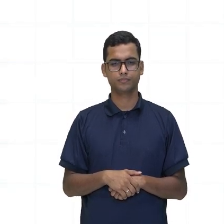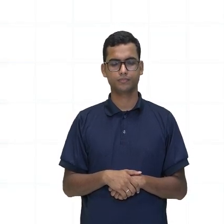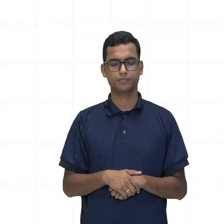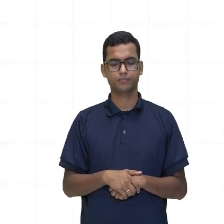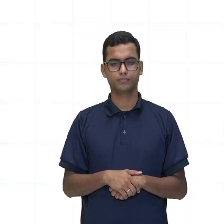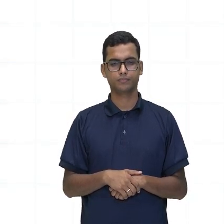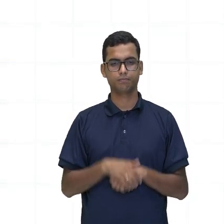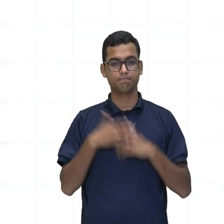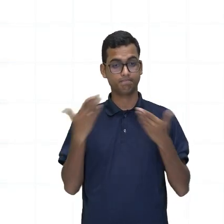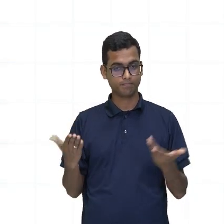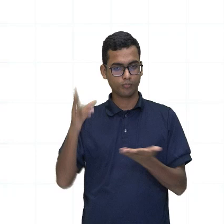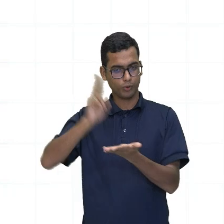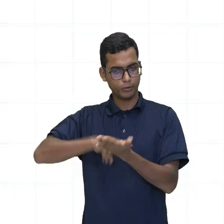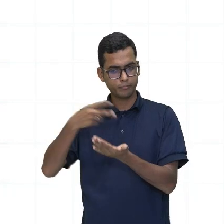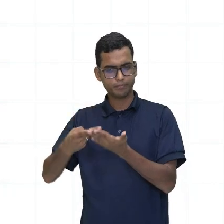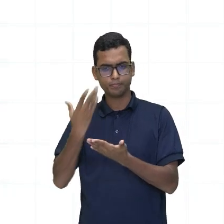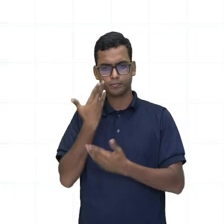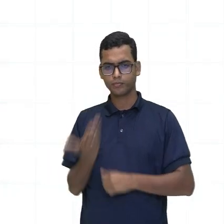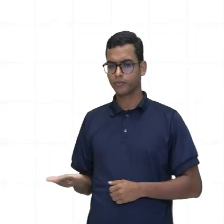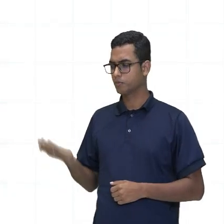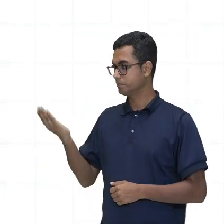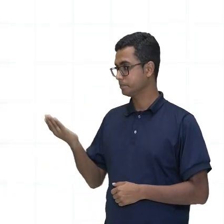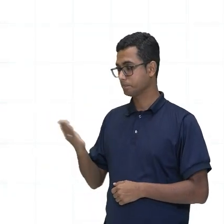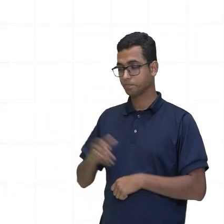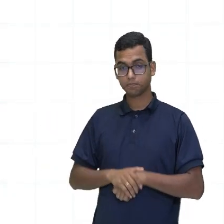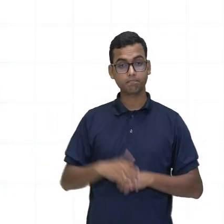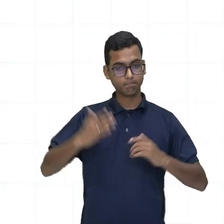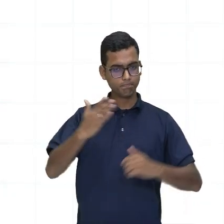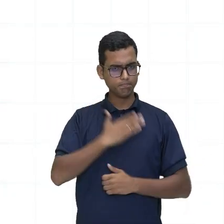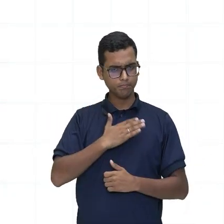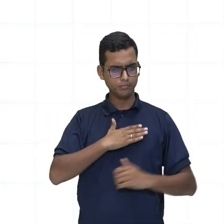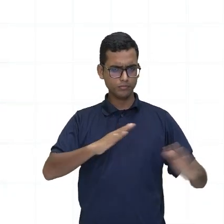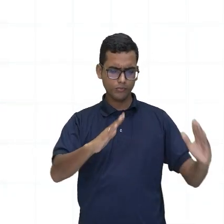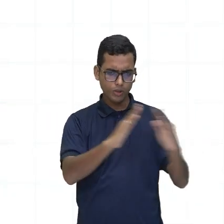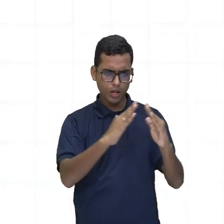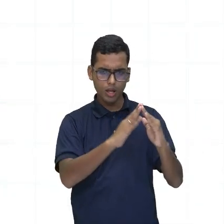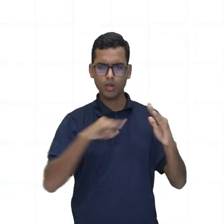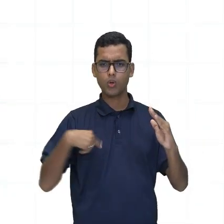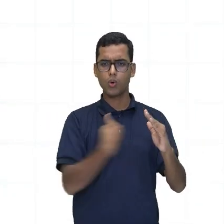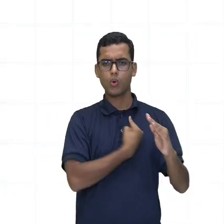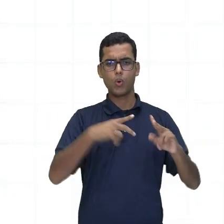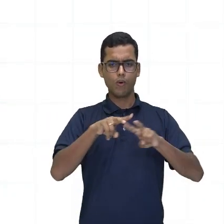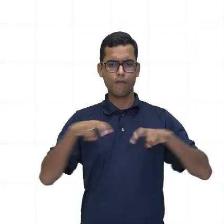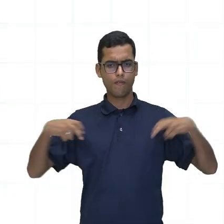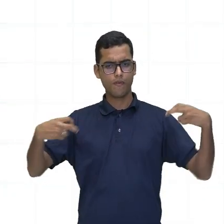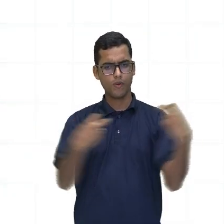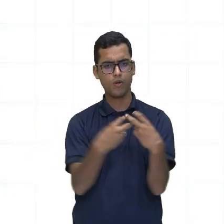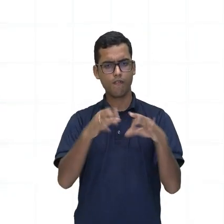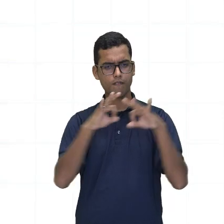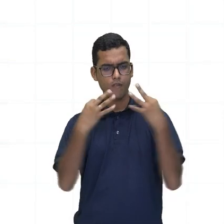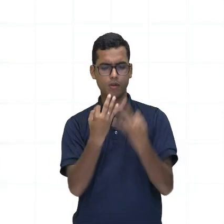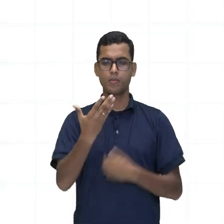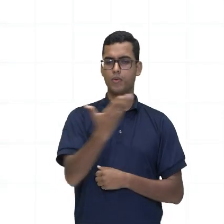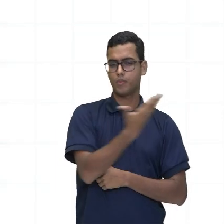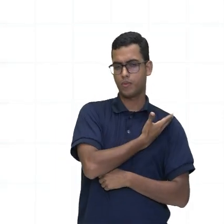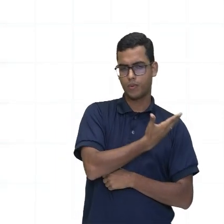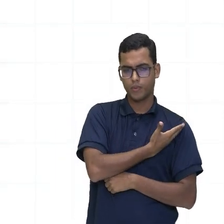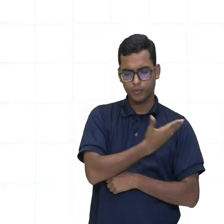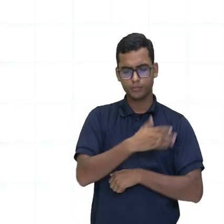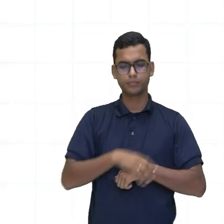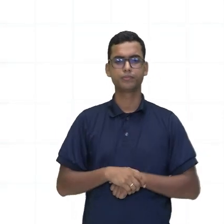Aqui está falando, né, que na minha casa nós geralmente ficamos, né, com os amigos, famílias,